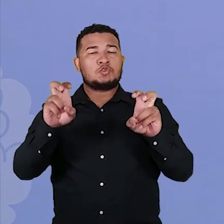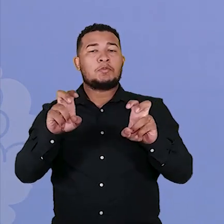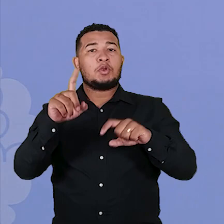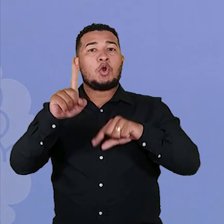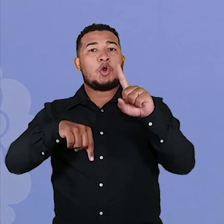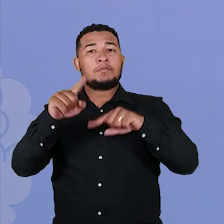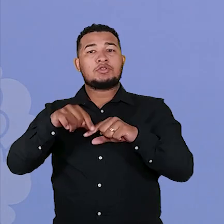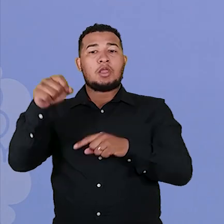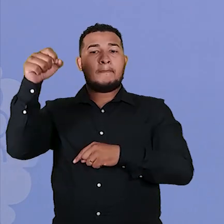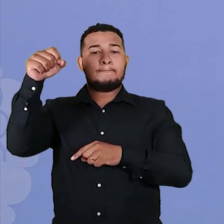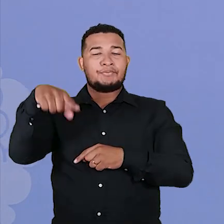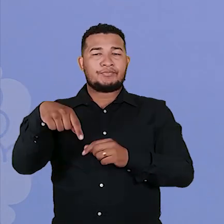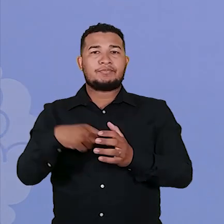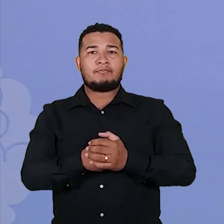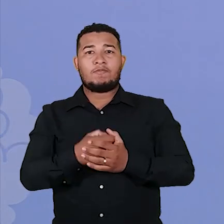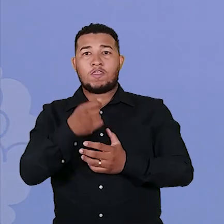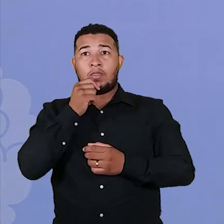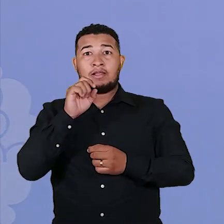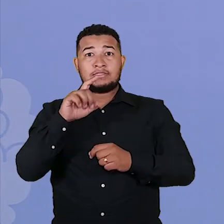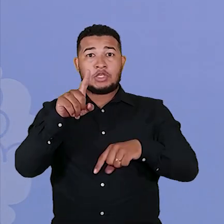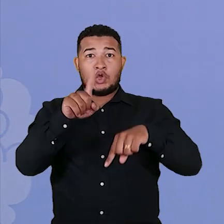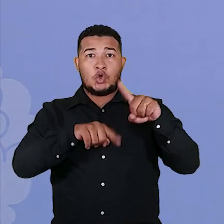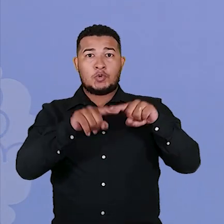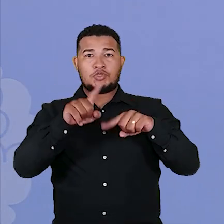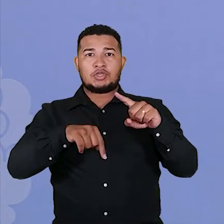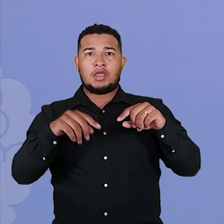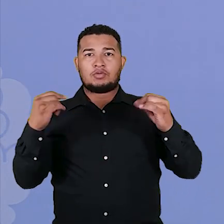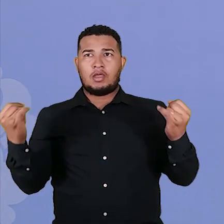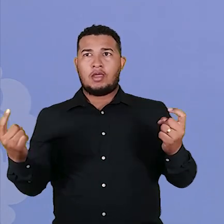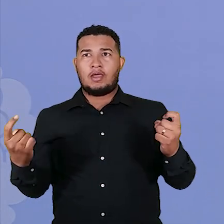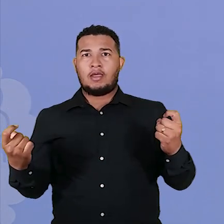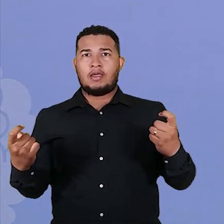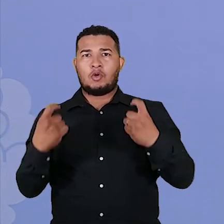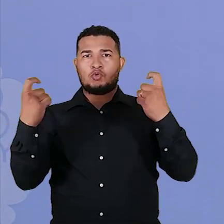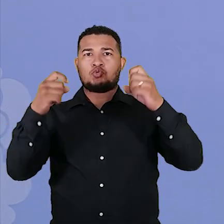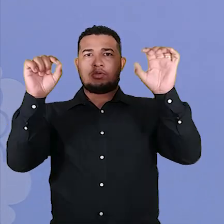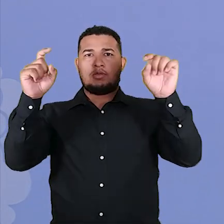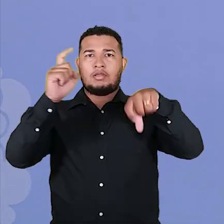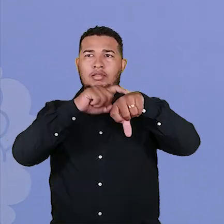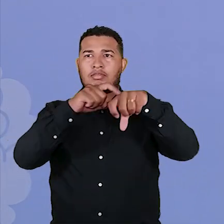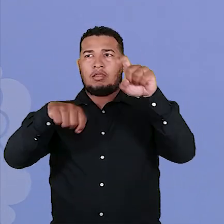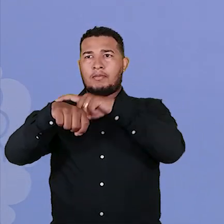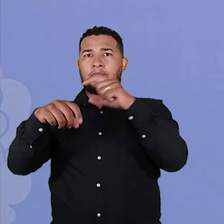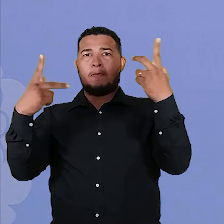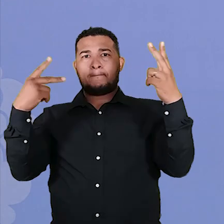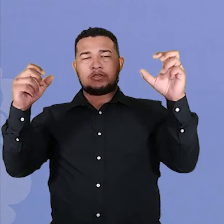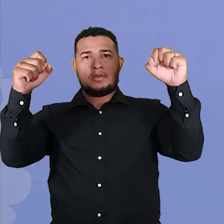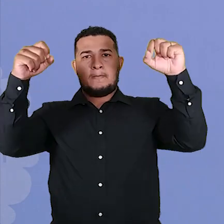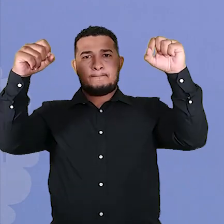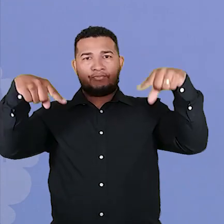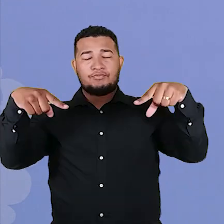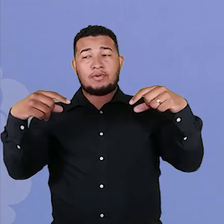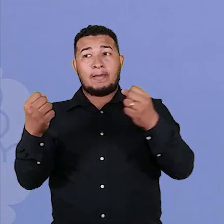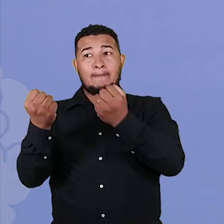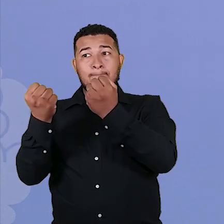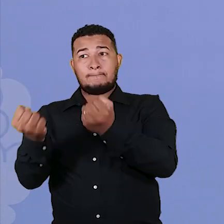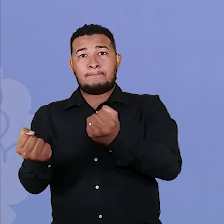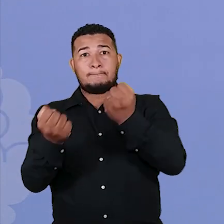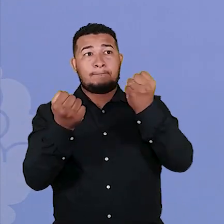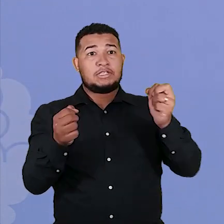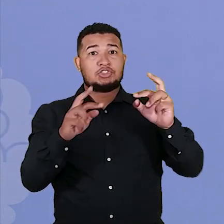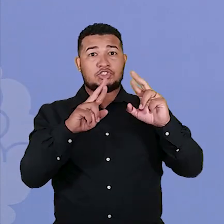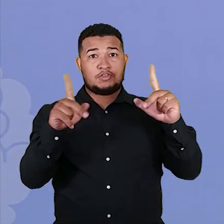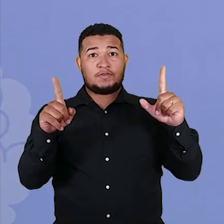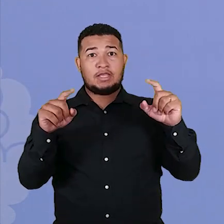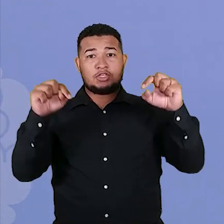queda dos corpos se eu jogar dois objetos na mesma altura ao mesmo tempo é de pesos